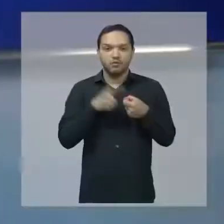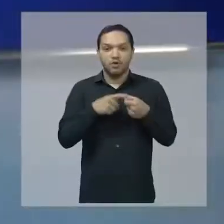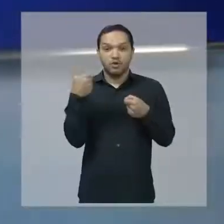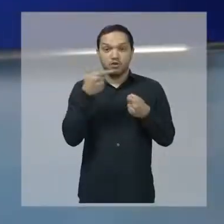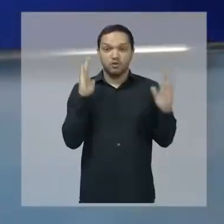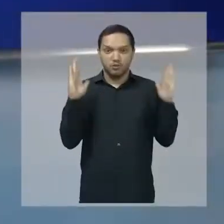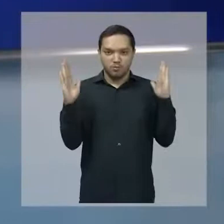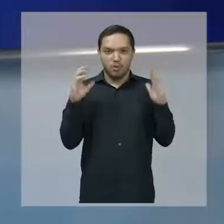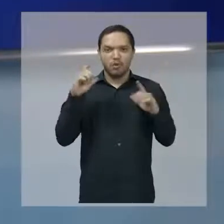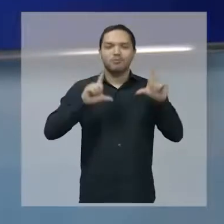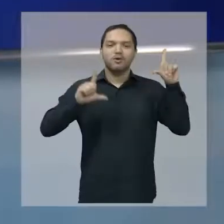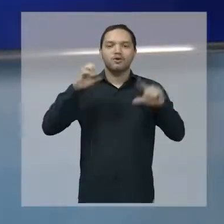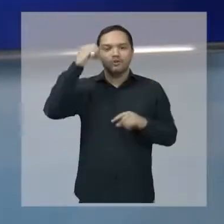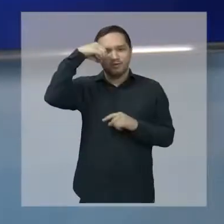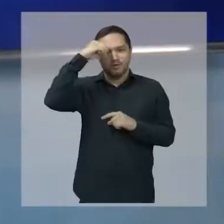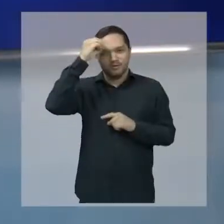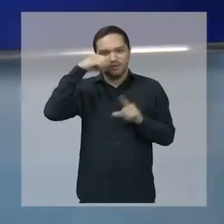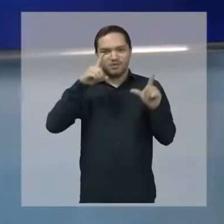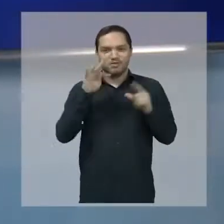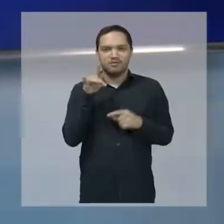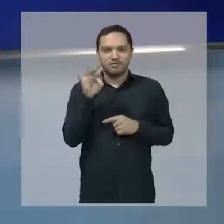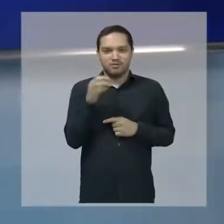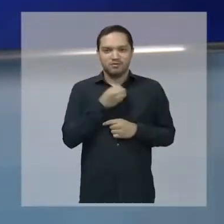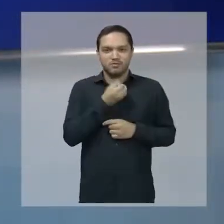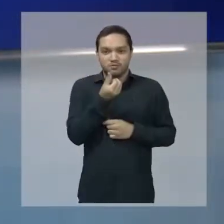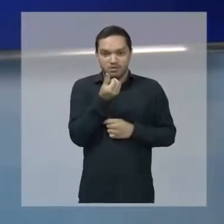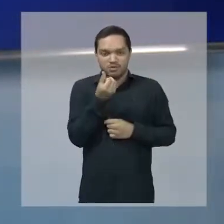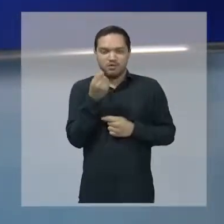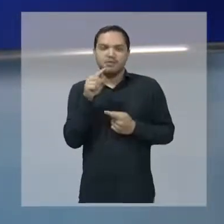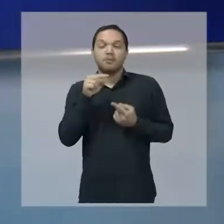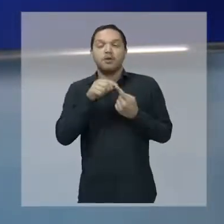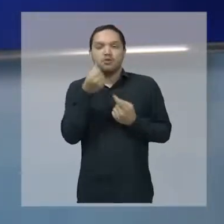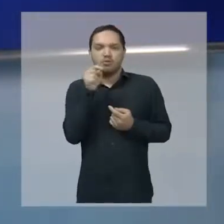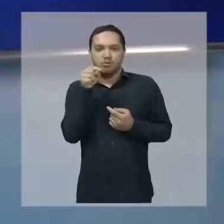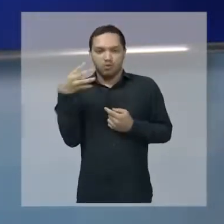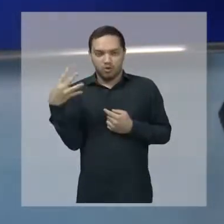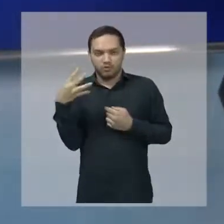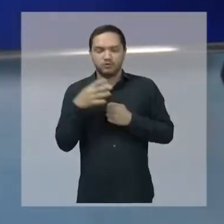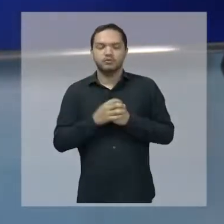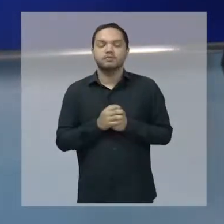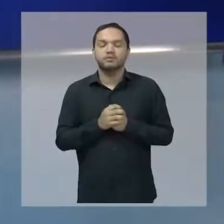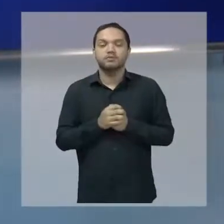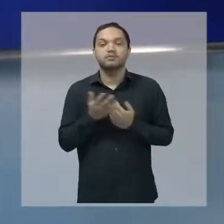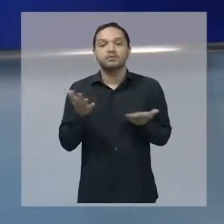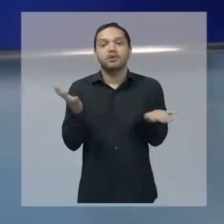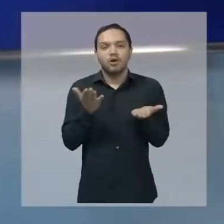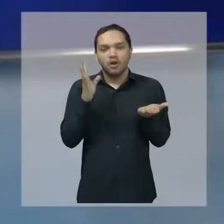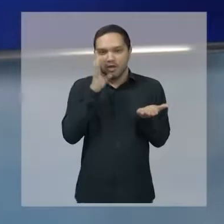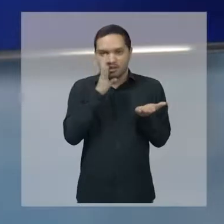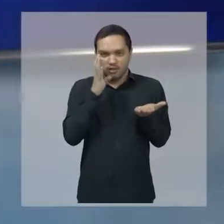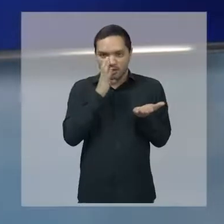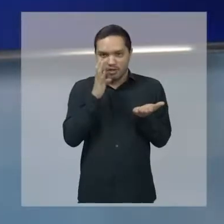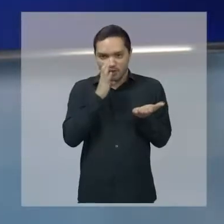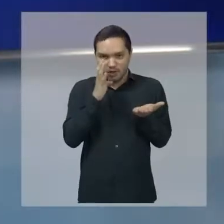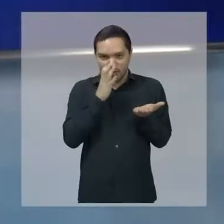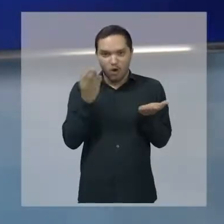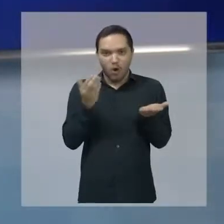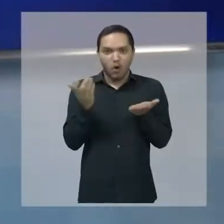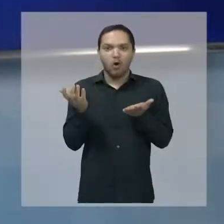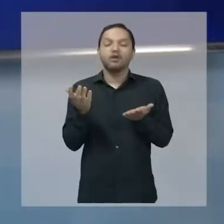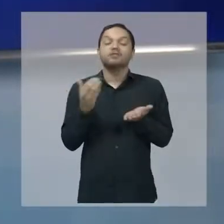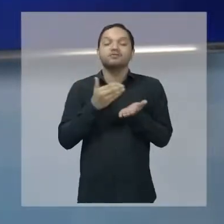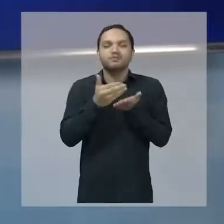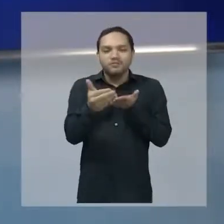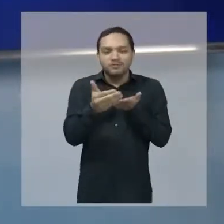Estamos de volta com o segundo bloco do programa Observatório pela TV Fortaleza, canal 6 da Multiplay, 61.4 digital. Para você assinante que ligou